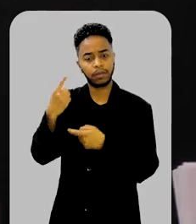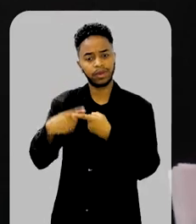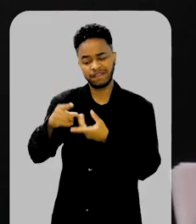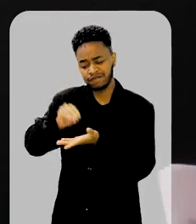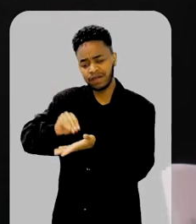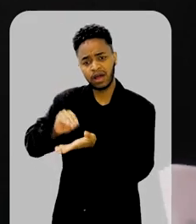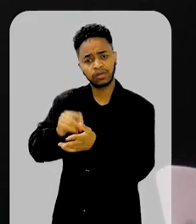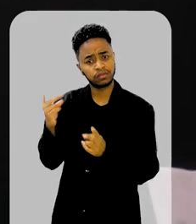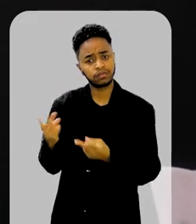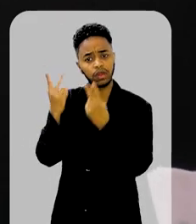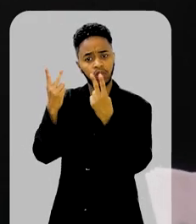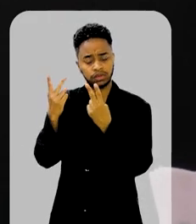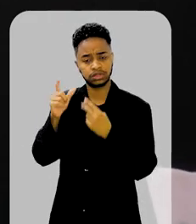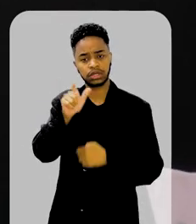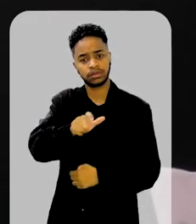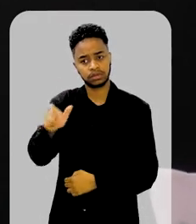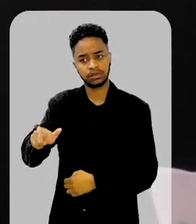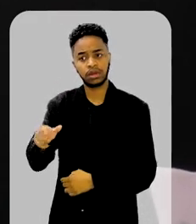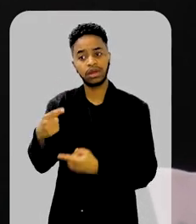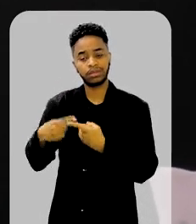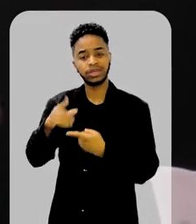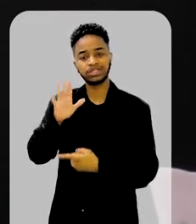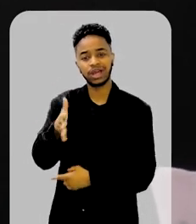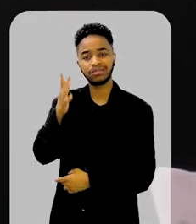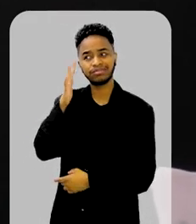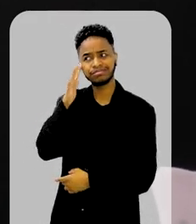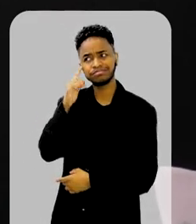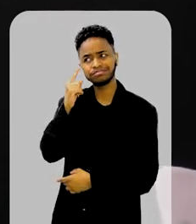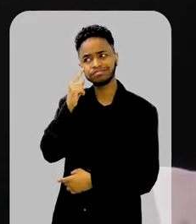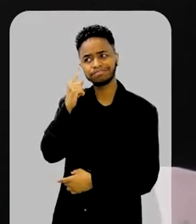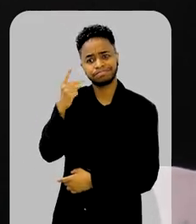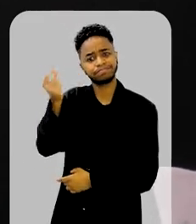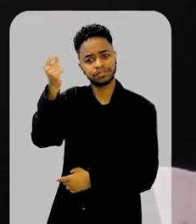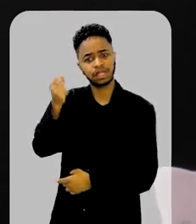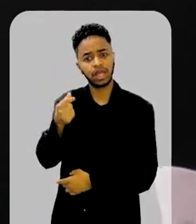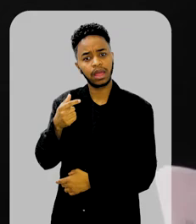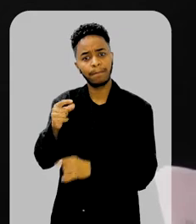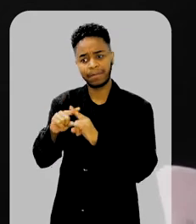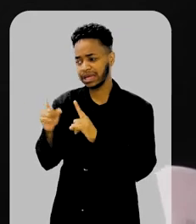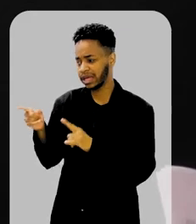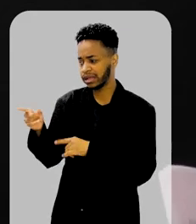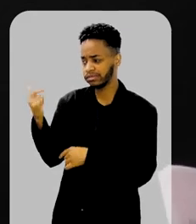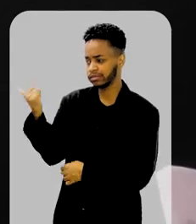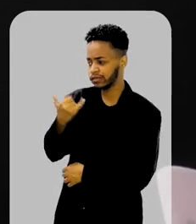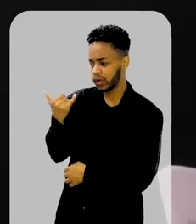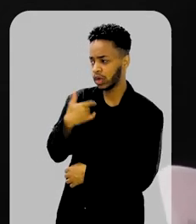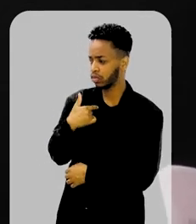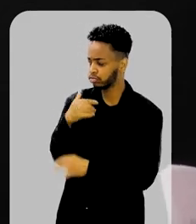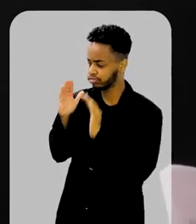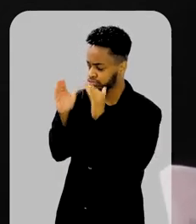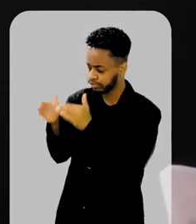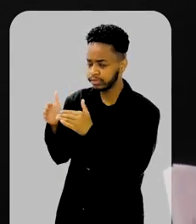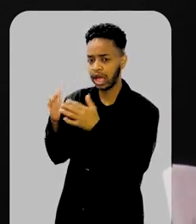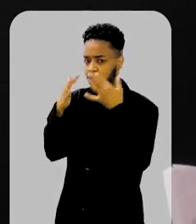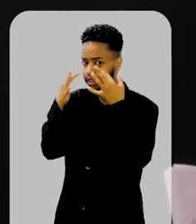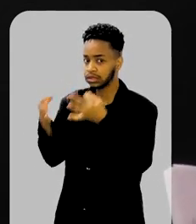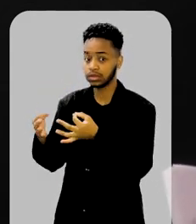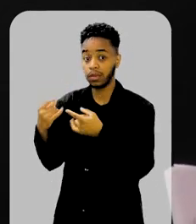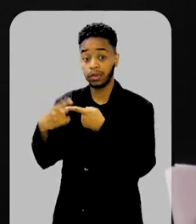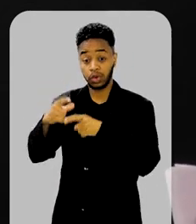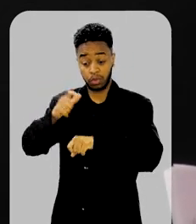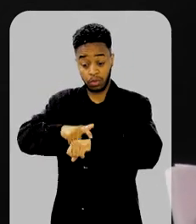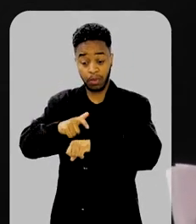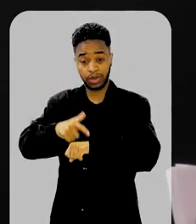não estamos valorizando os componentes a chave já tinha virado ali mas eu tava ouvindo muito aquilo que ele que ele tinha falado ao momento que a